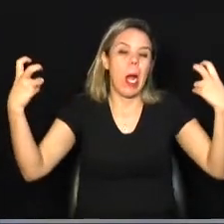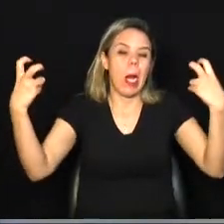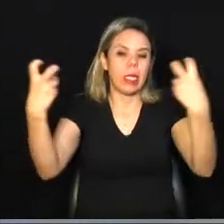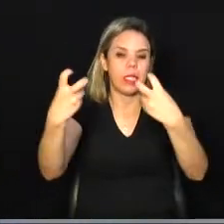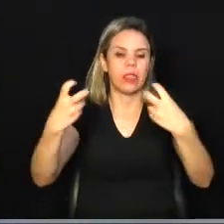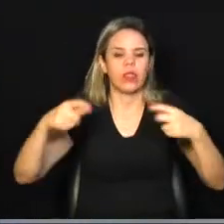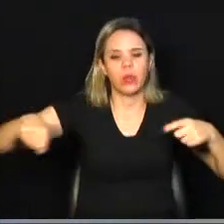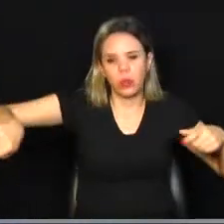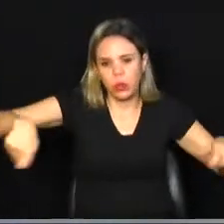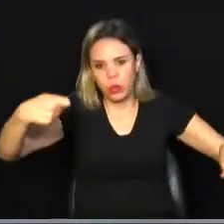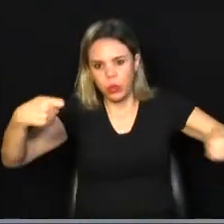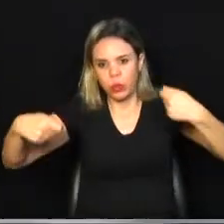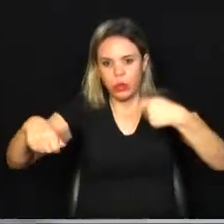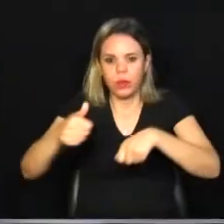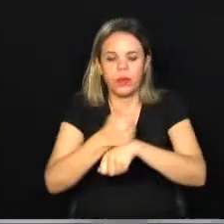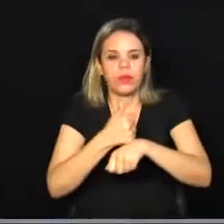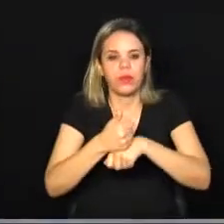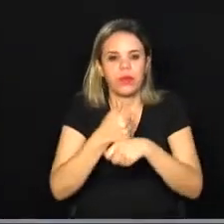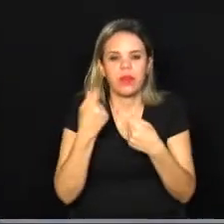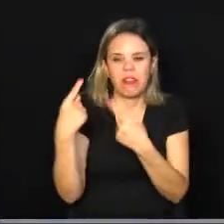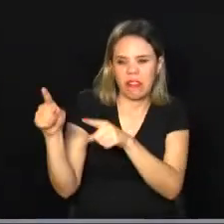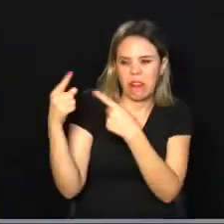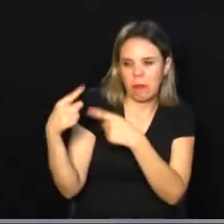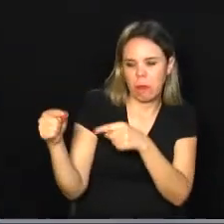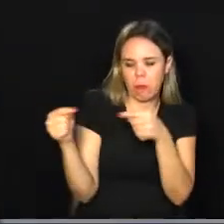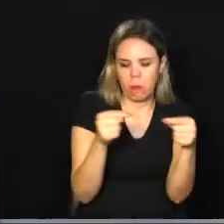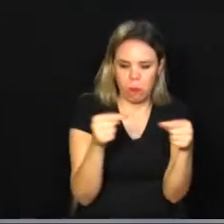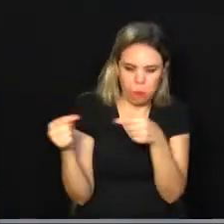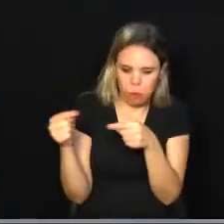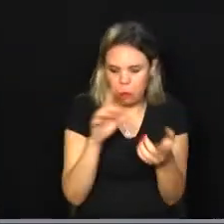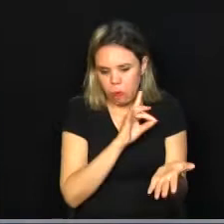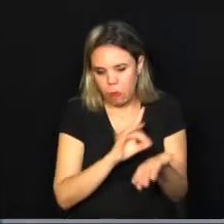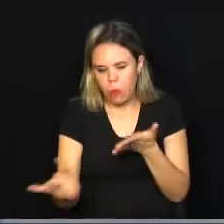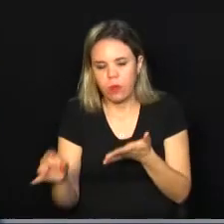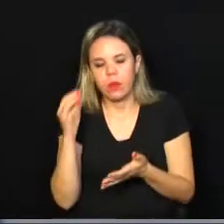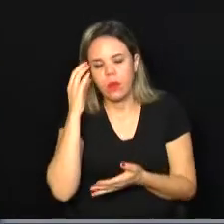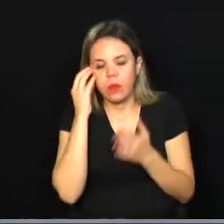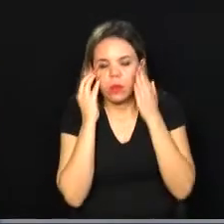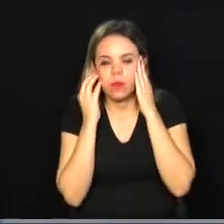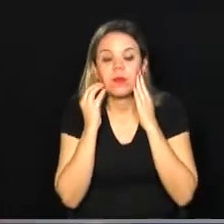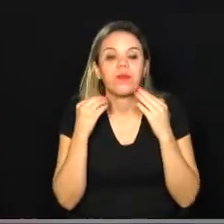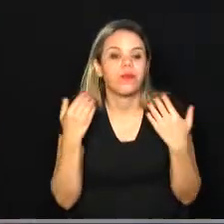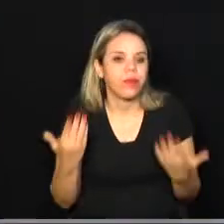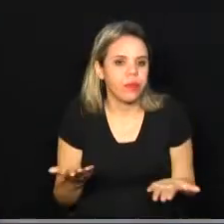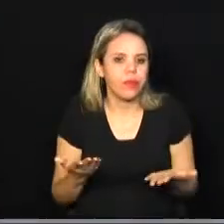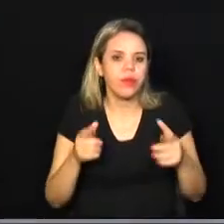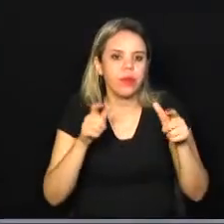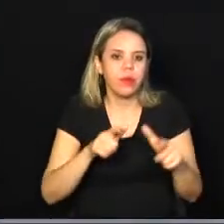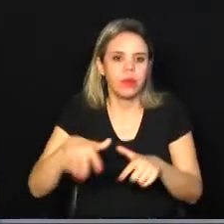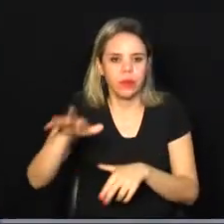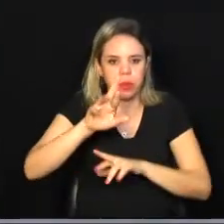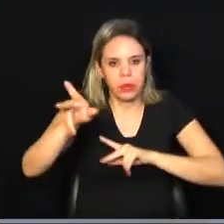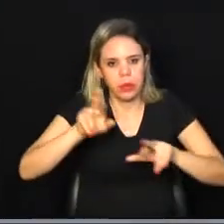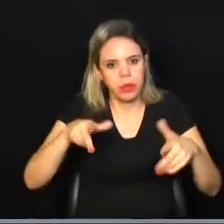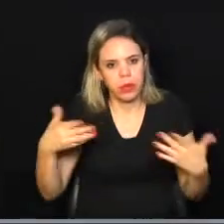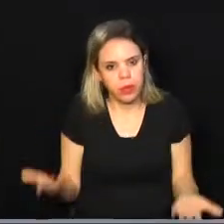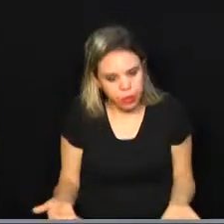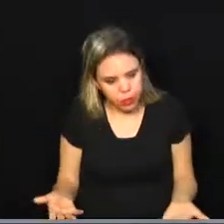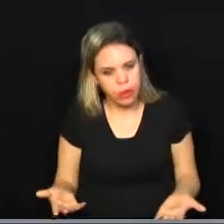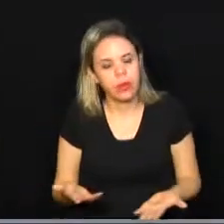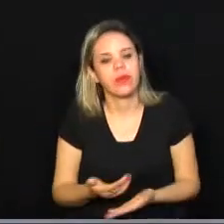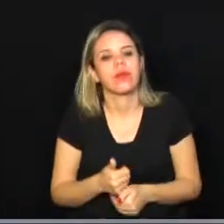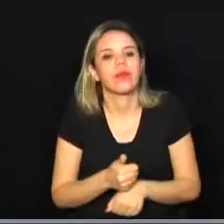o tenista escuta provocações do adversário. Então, são ambientes diferentes. E se são